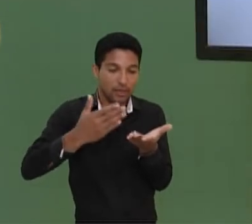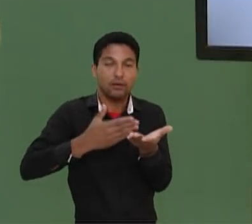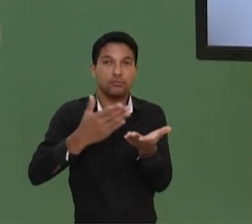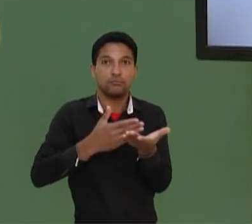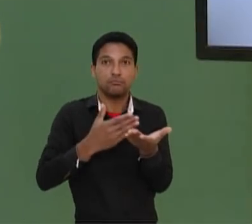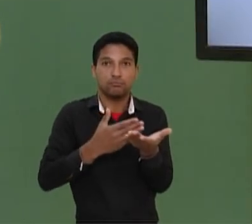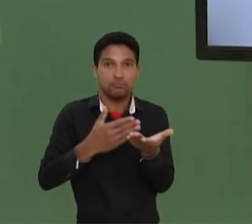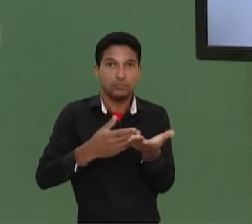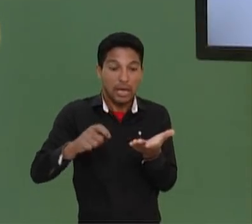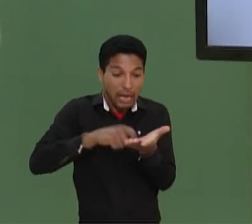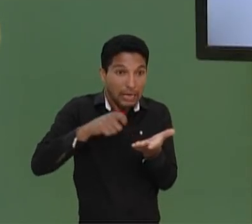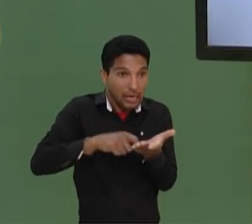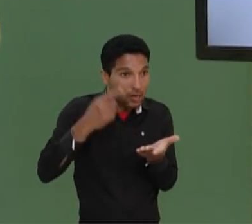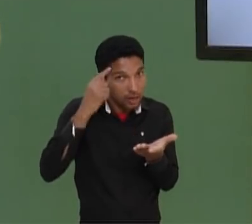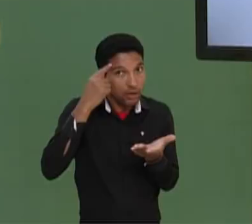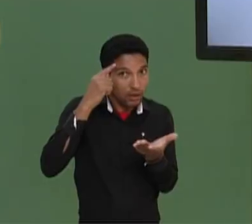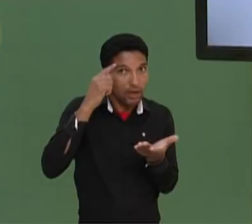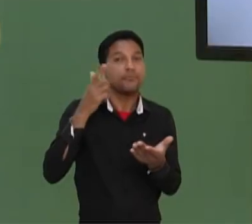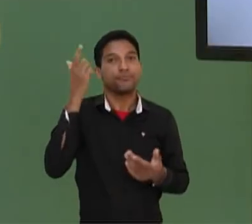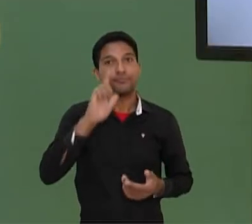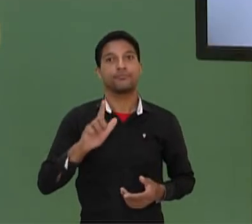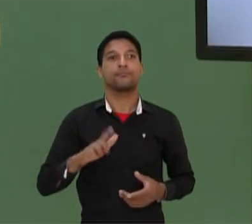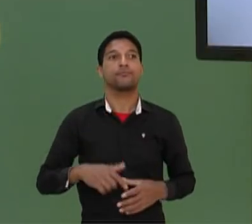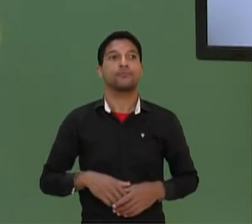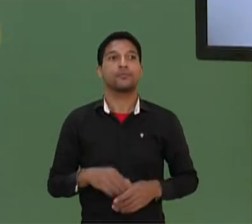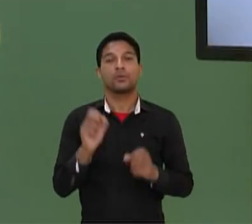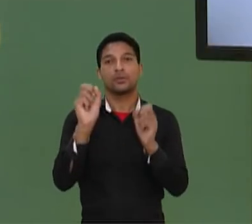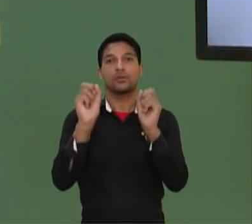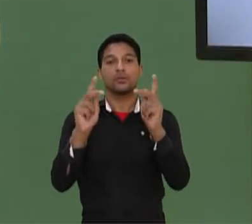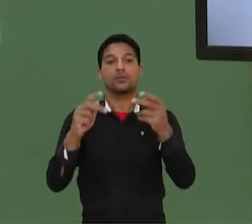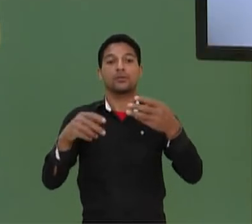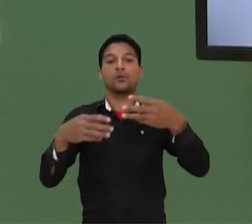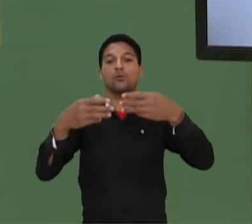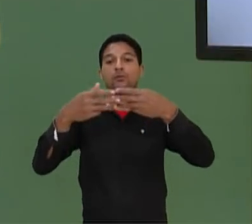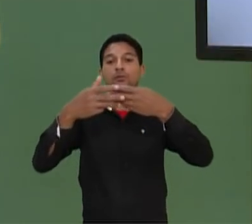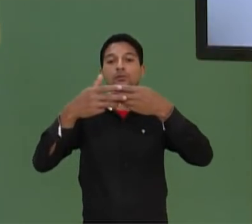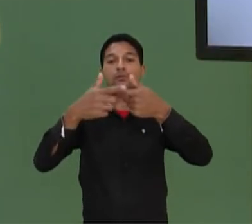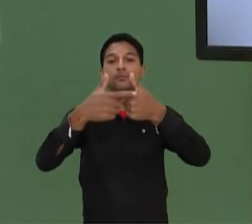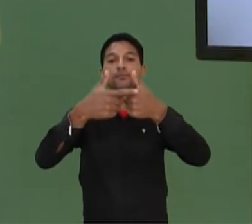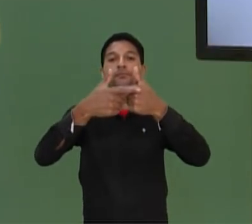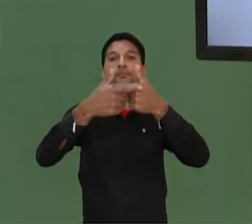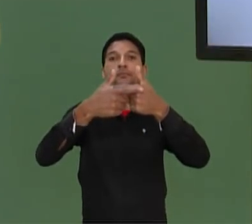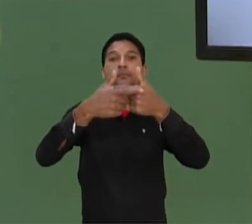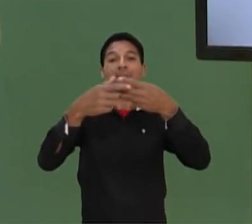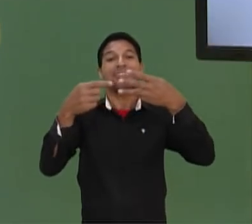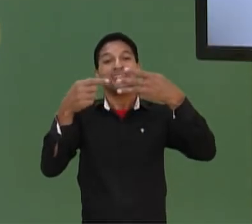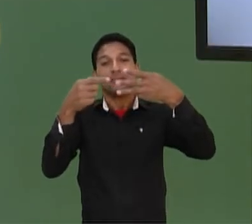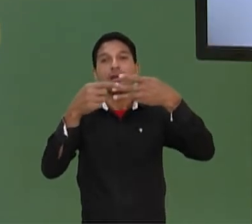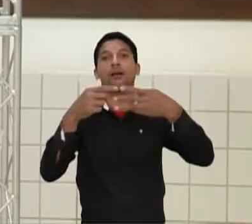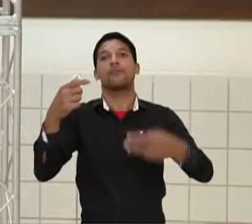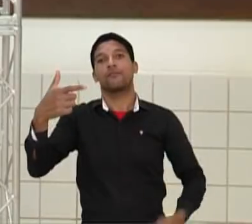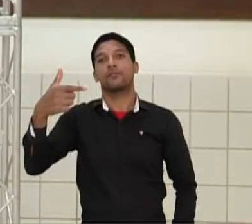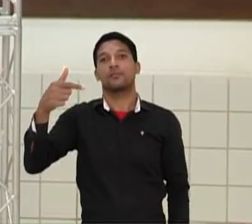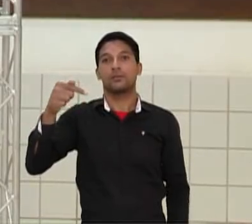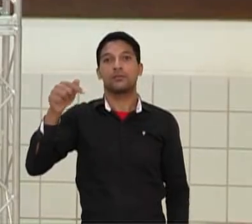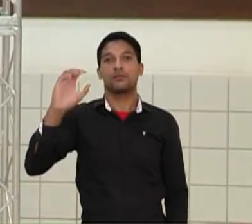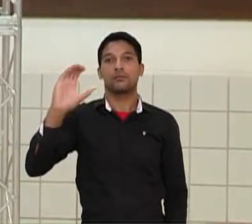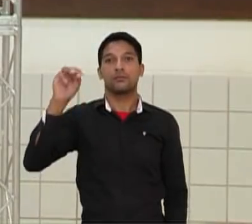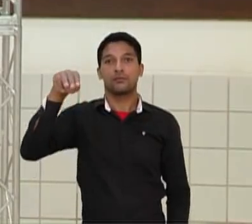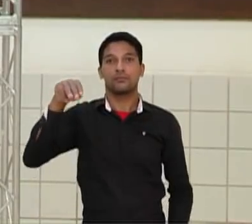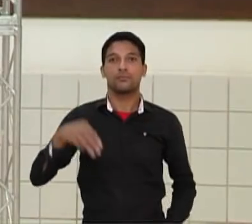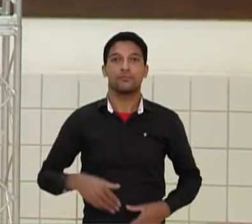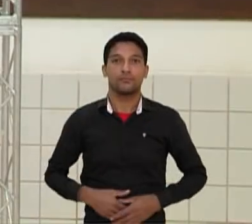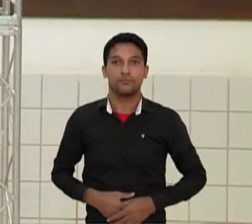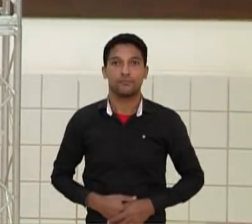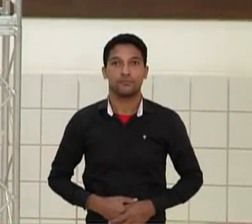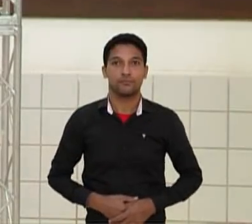no papel, faça certo, tá bom? Então, a base média desse trapézio é quanto? 27 centímetros. Então,